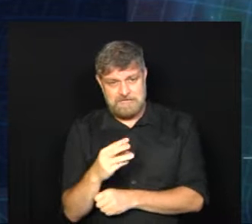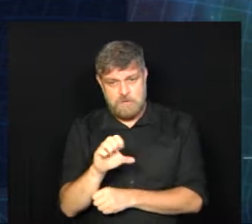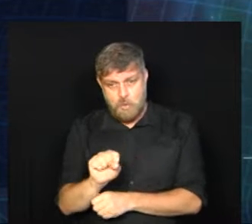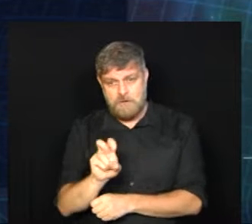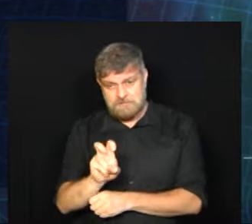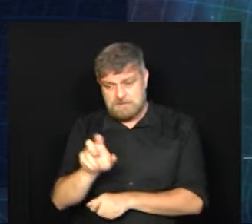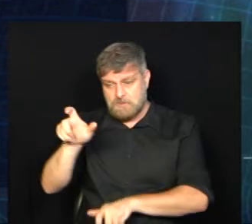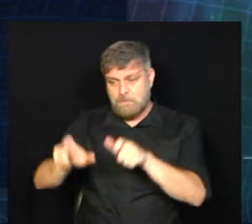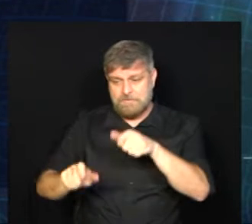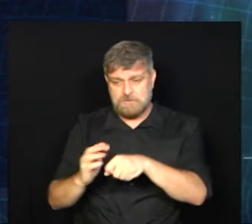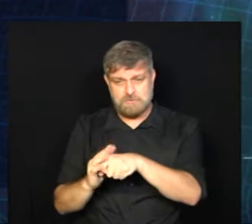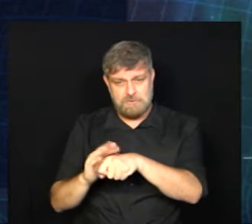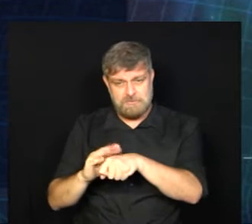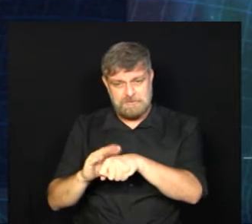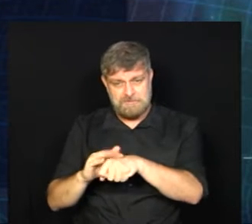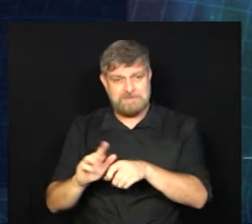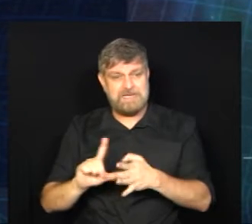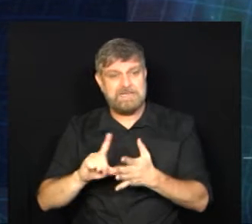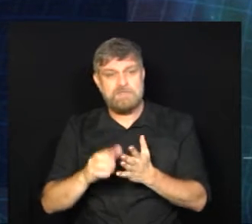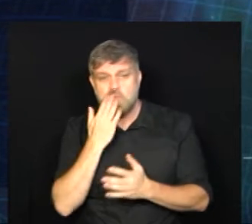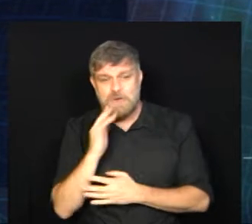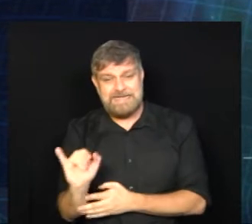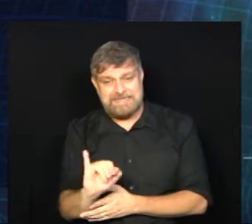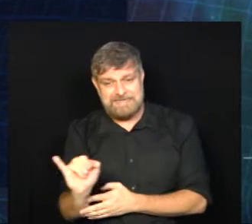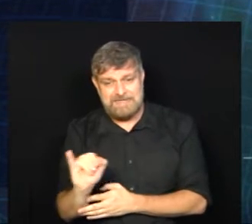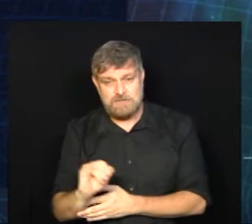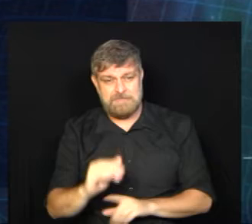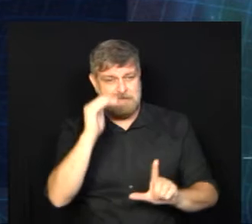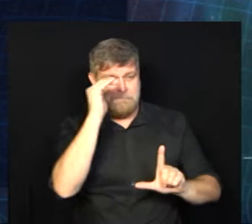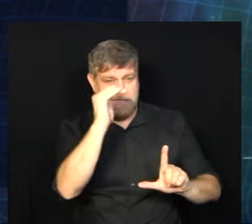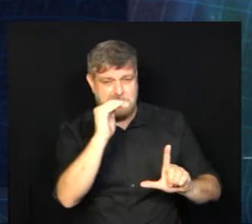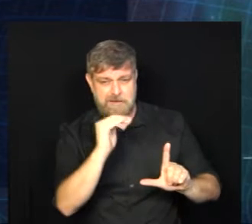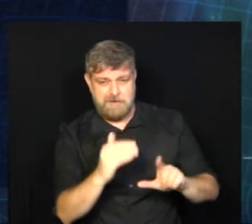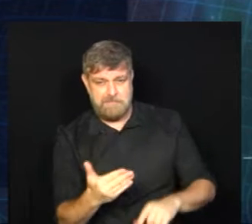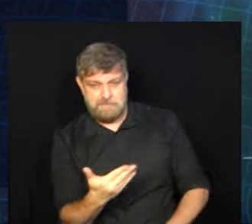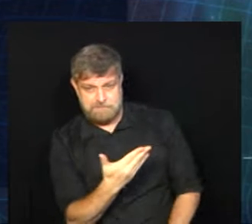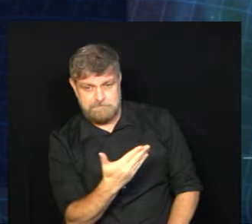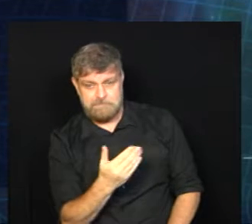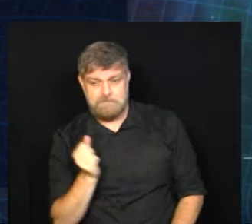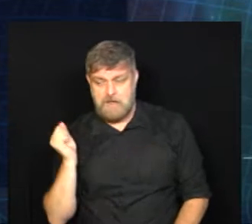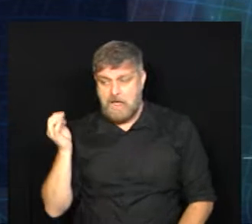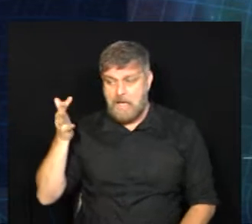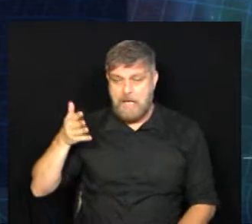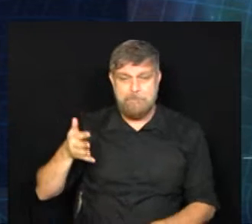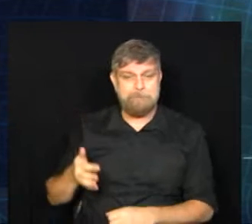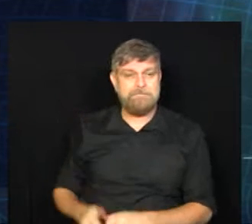55.385 casos, seguida de Indaiatuba com 12.511, Americana